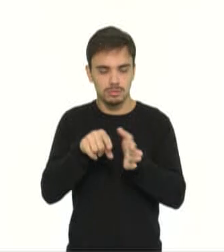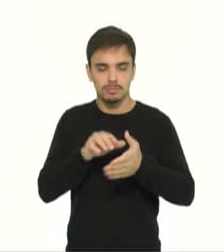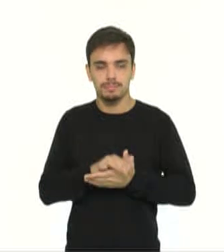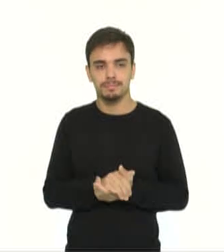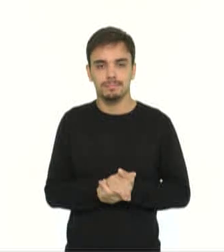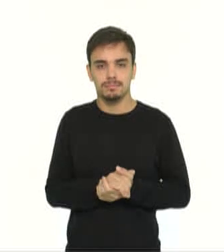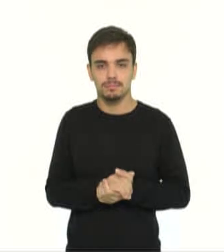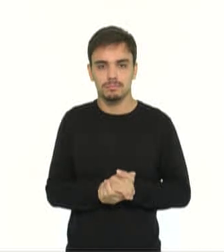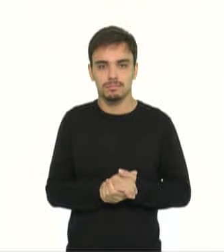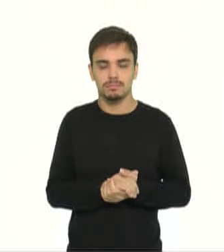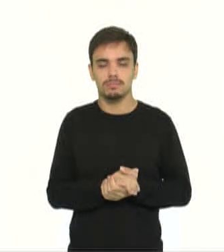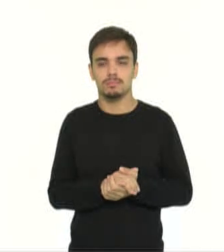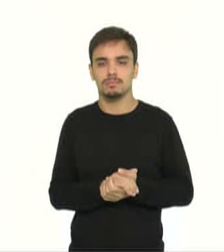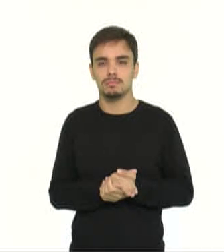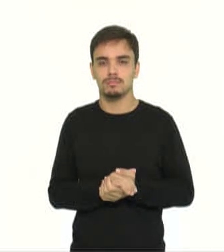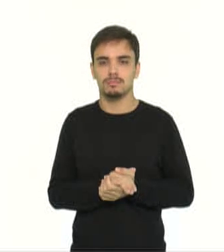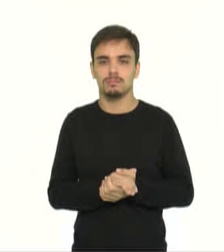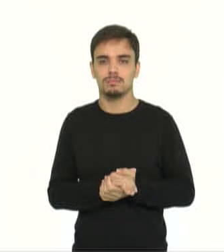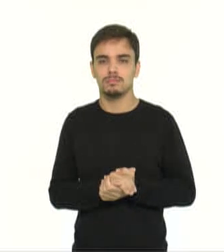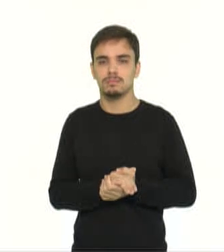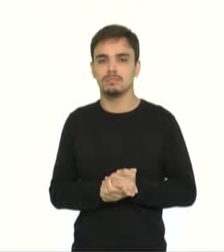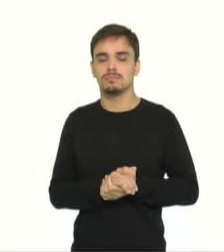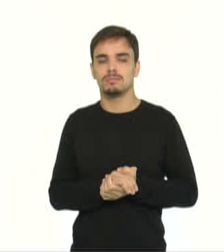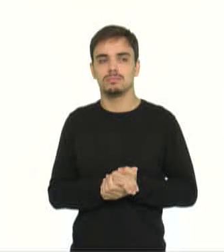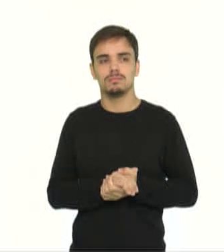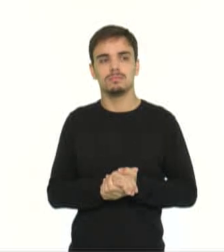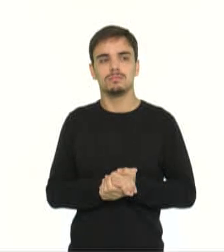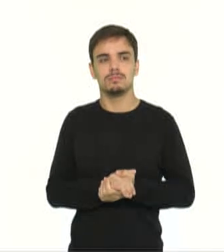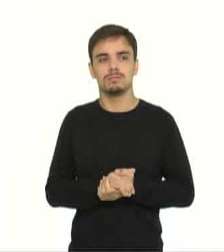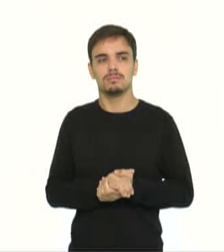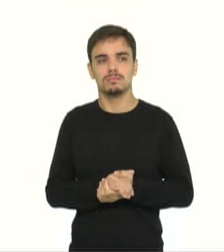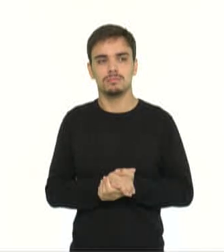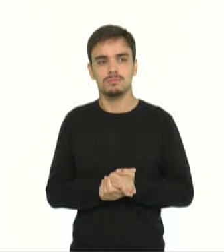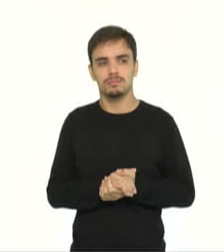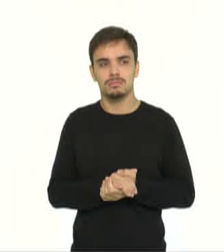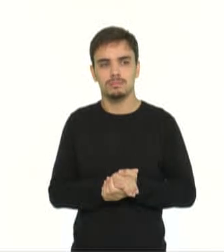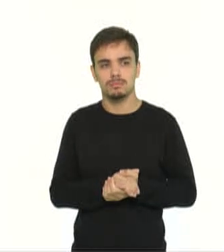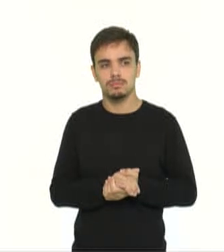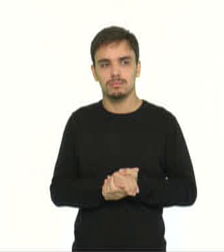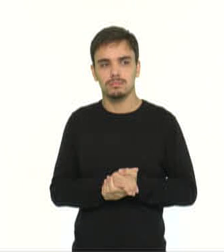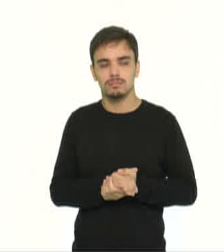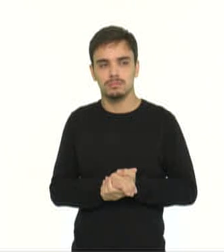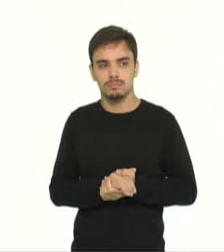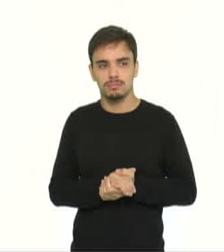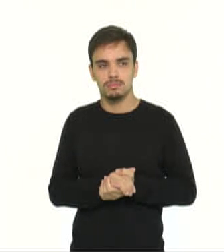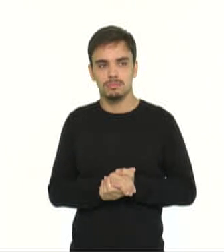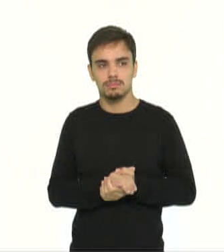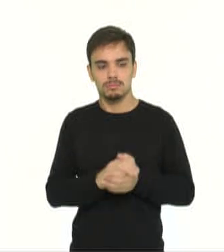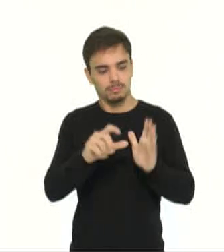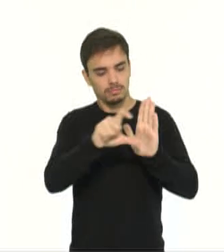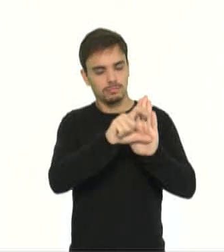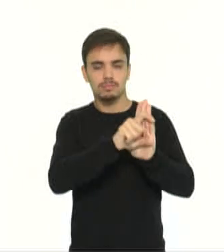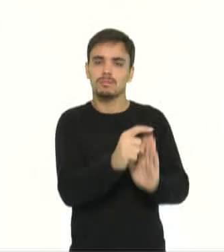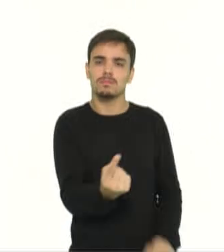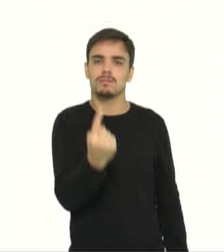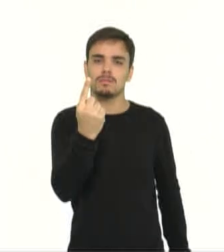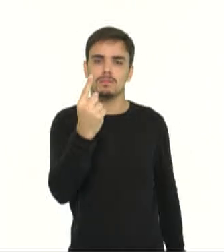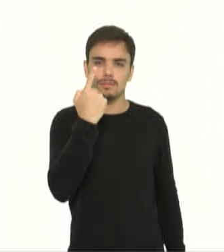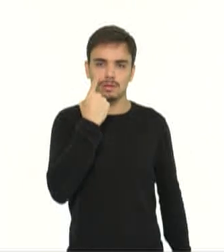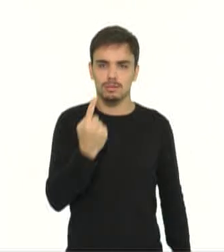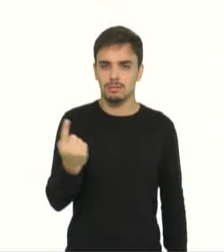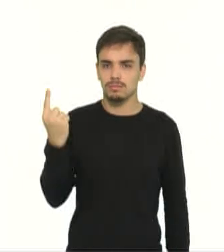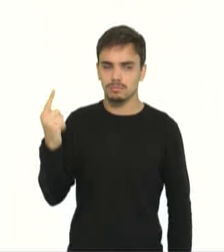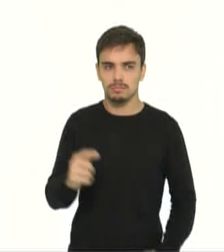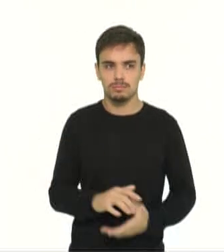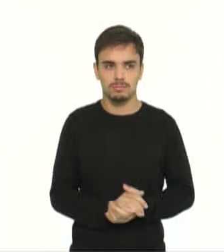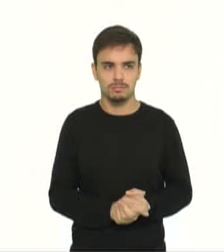personal information such as your home address or phone number online. No fragmento 1, according to, é